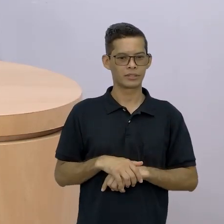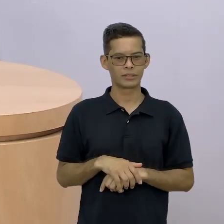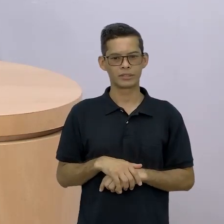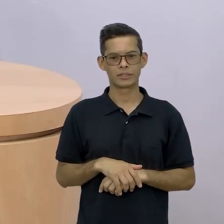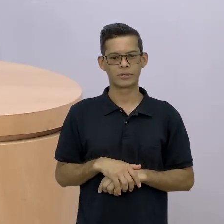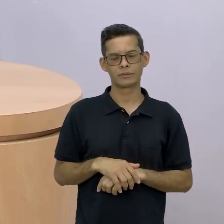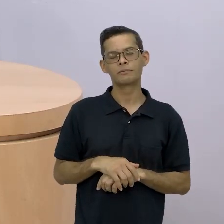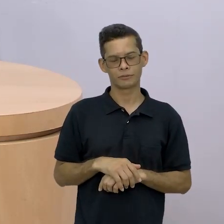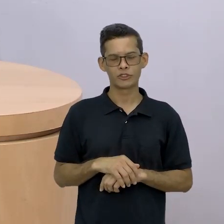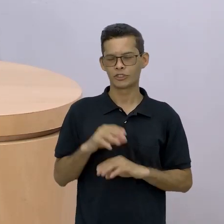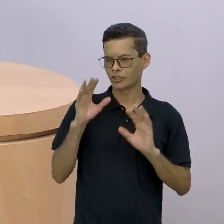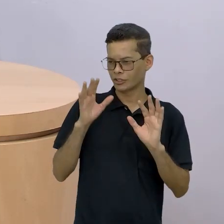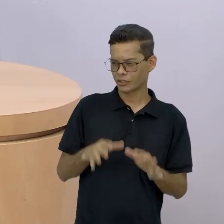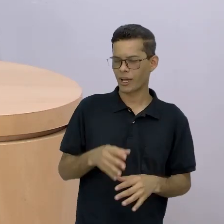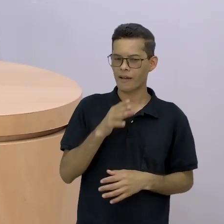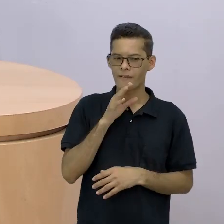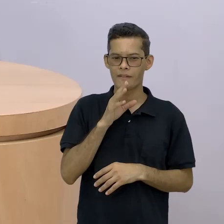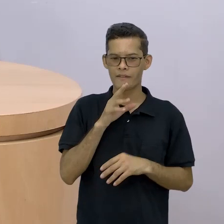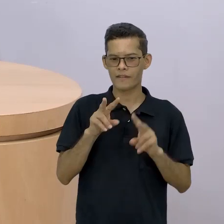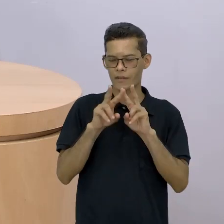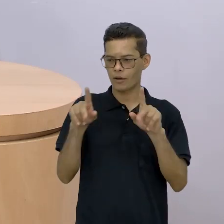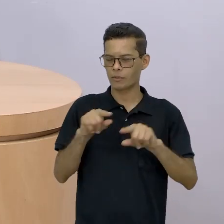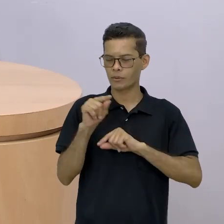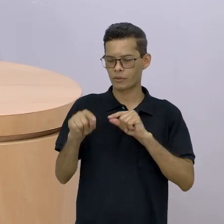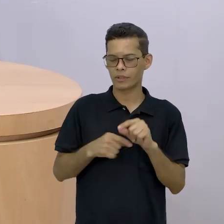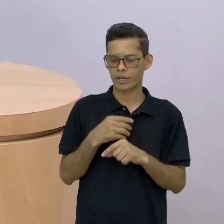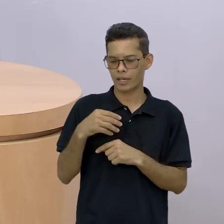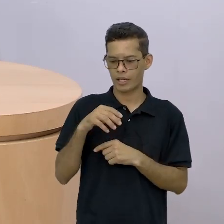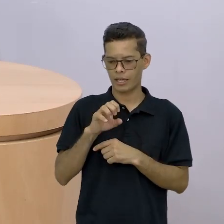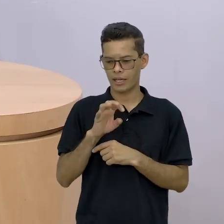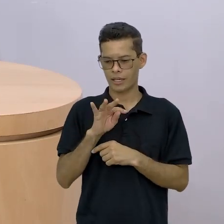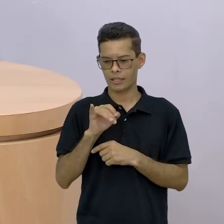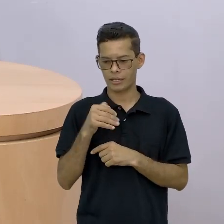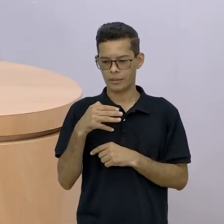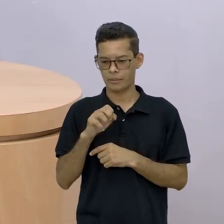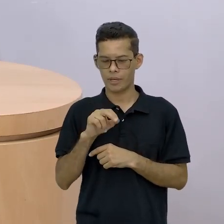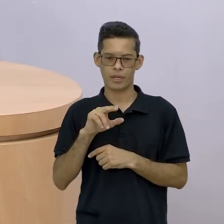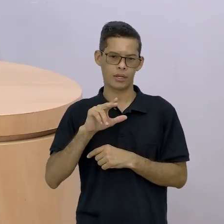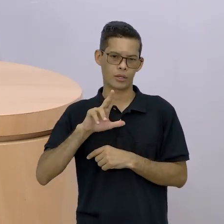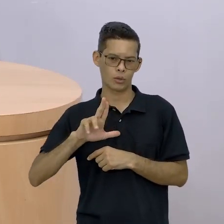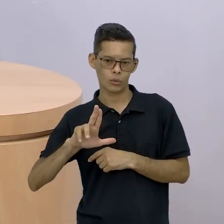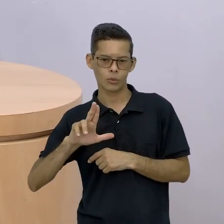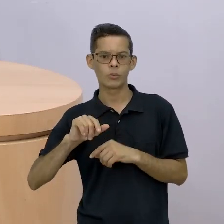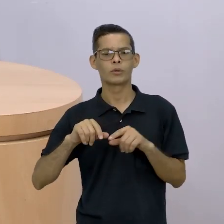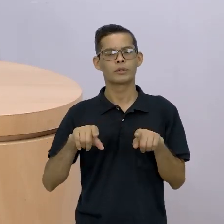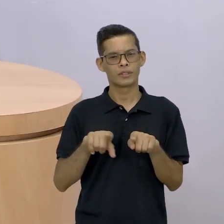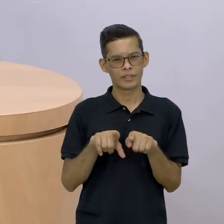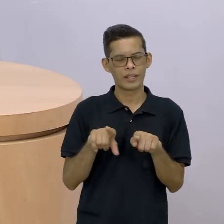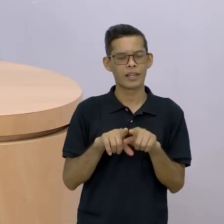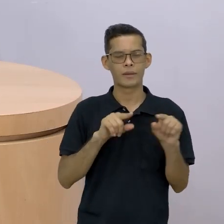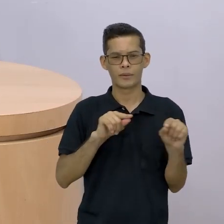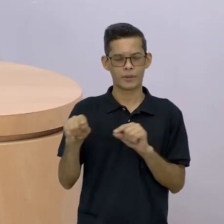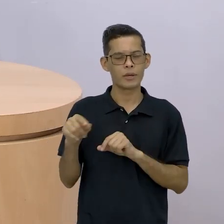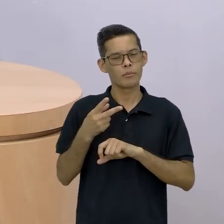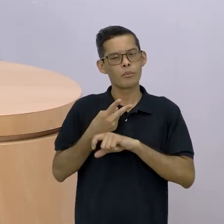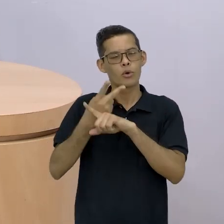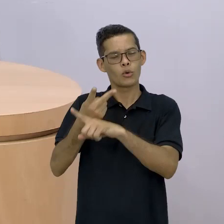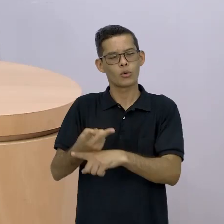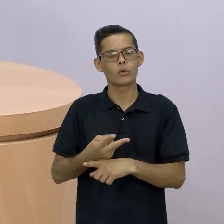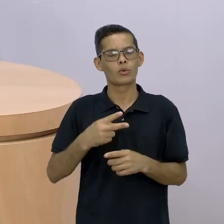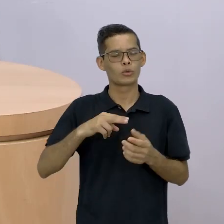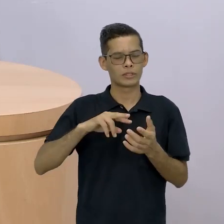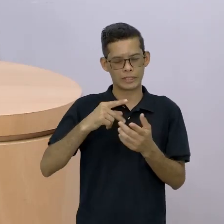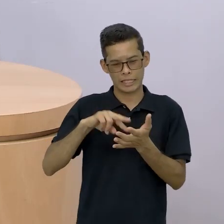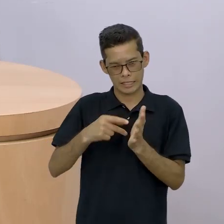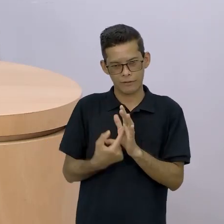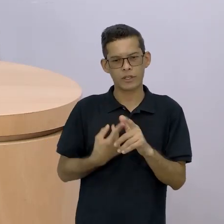ET Bilu? Já ouvi falar do ET Bilu. Era a mensagem do ET Bilu. Conhecimento, procurem o conhecimento. Olha só.